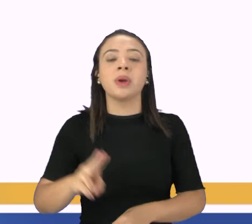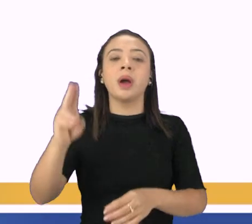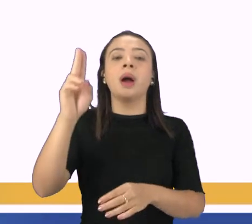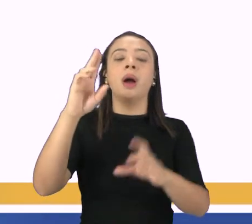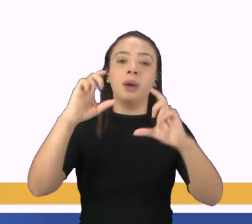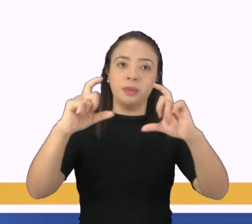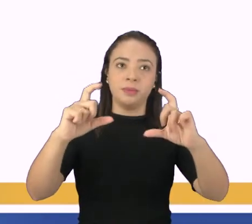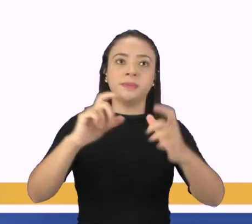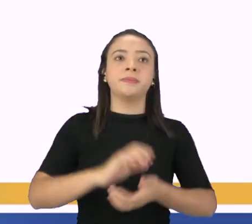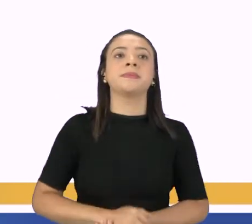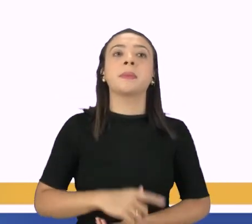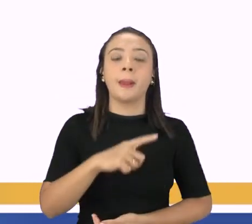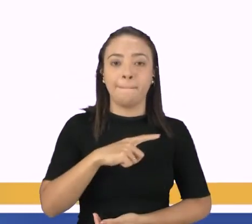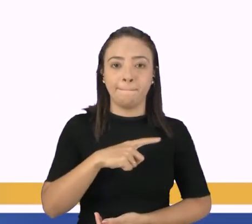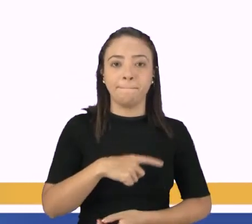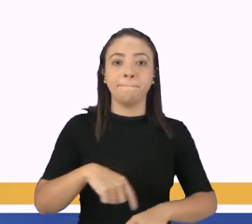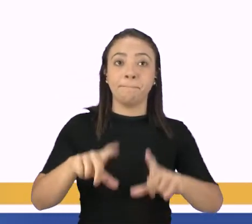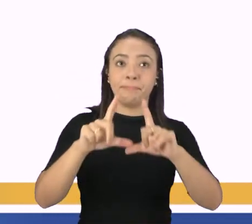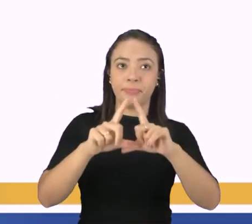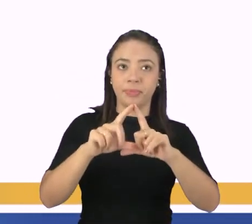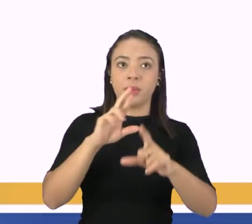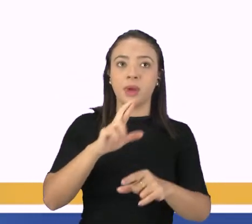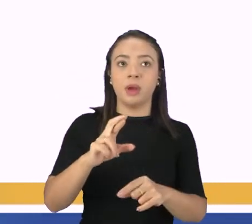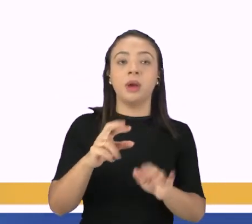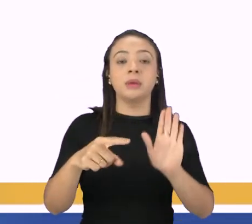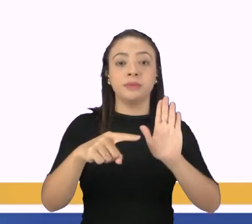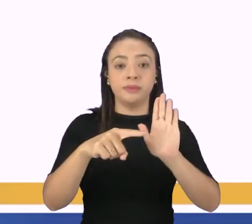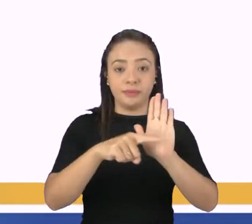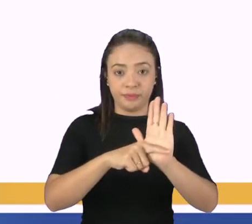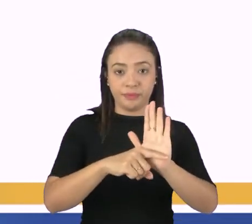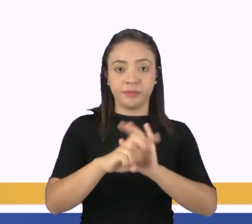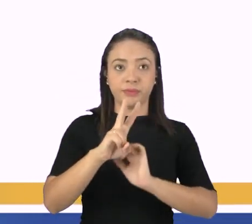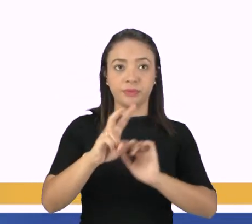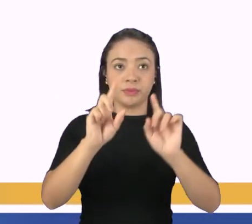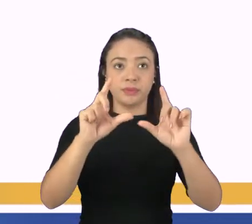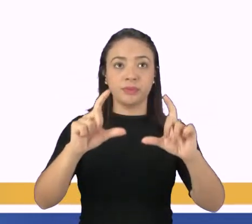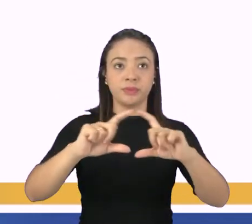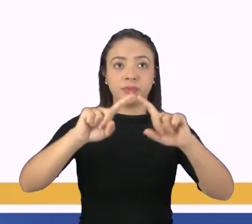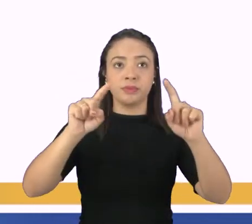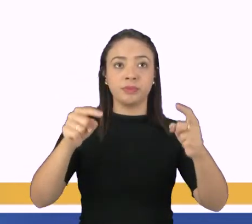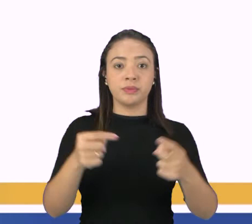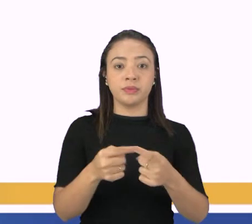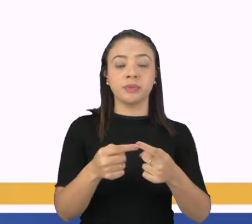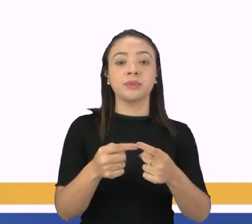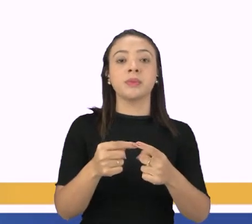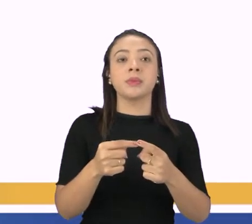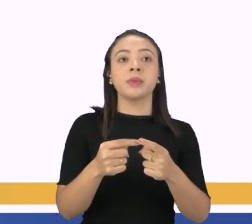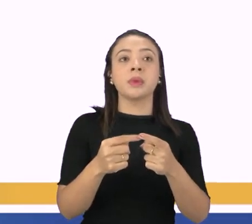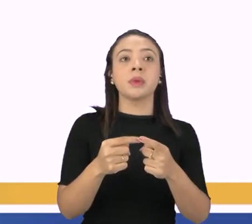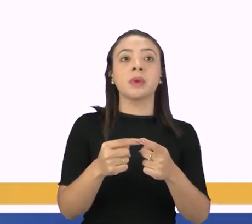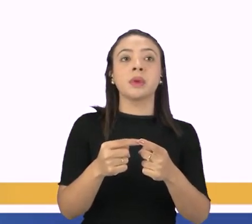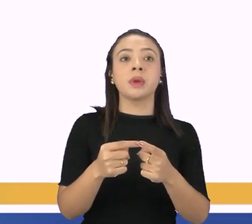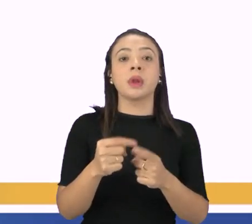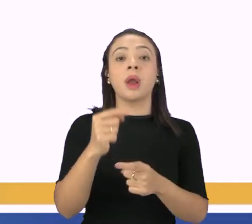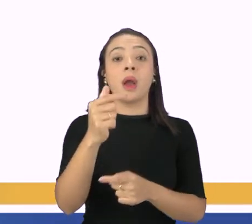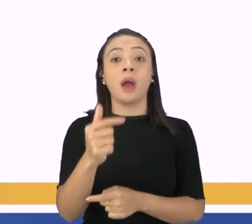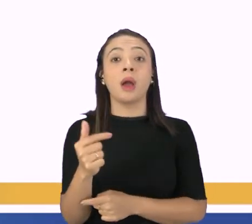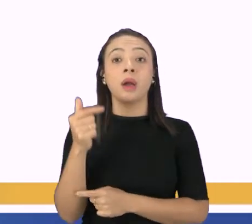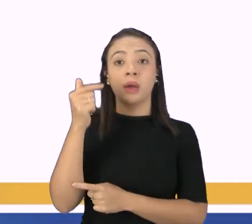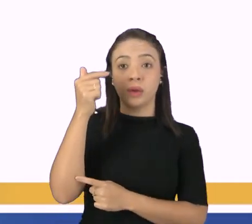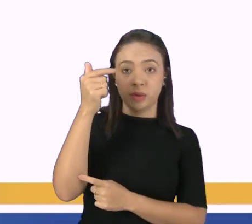fórmula, temos delta igual a b² menos 4 vezes a vezes c. Observe que o b é igual a menos